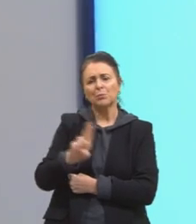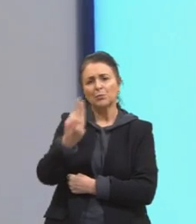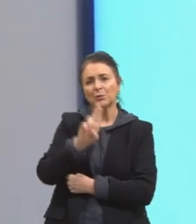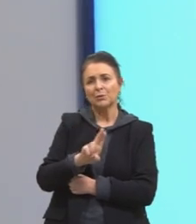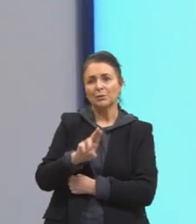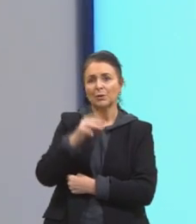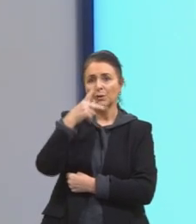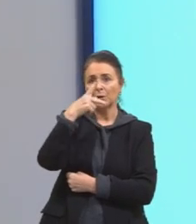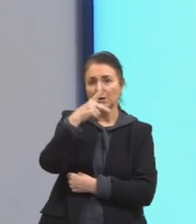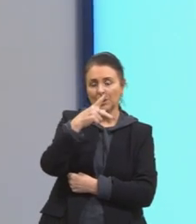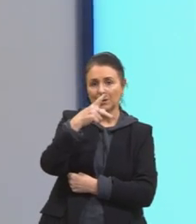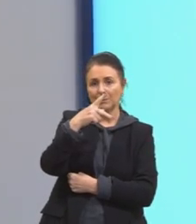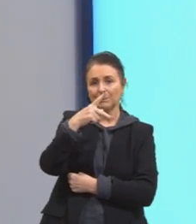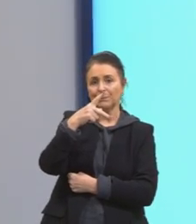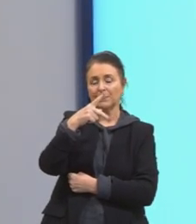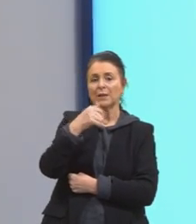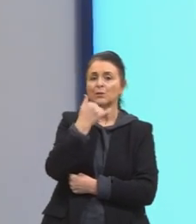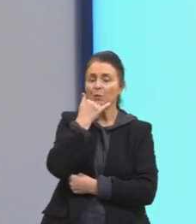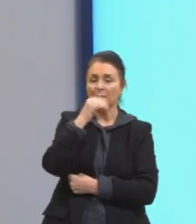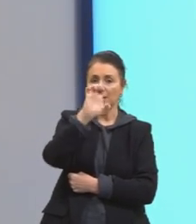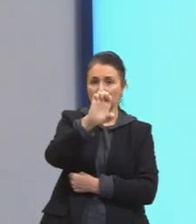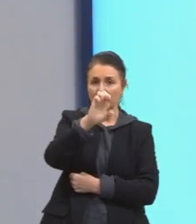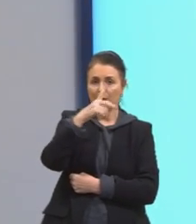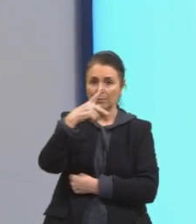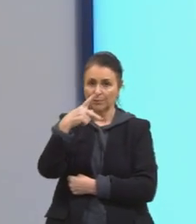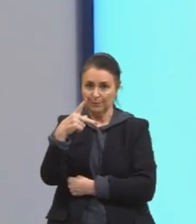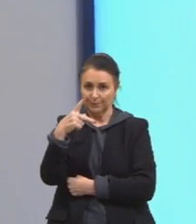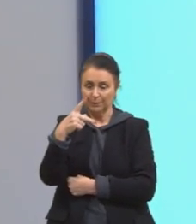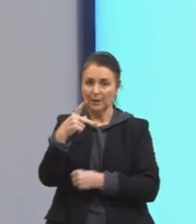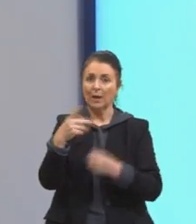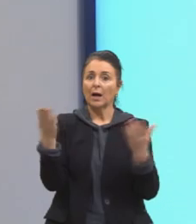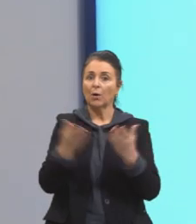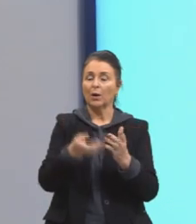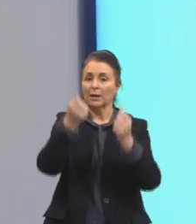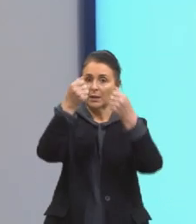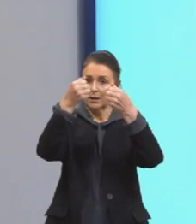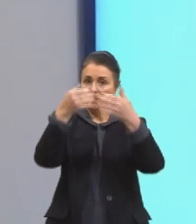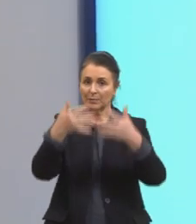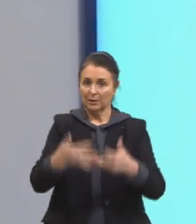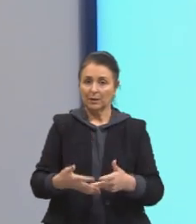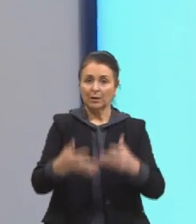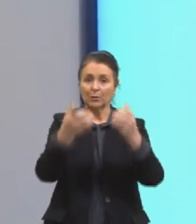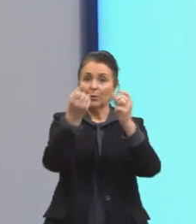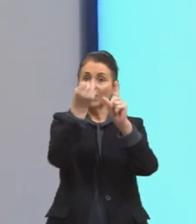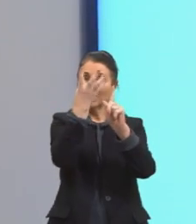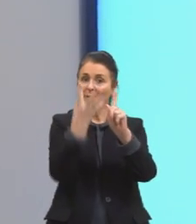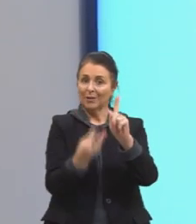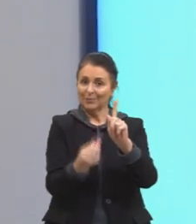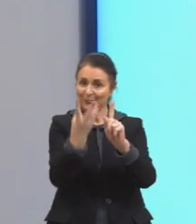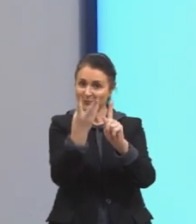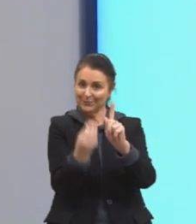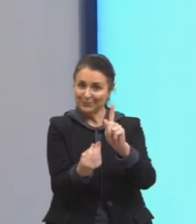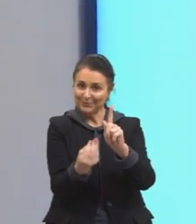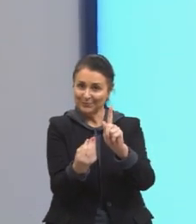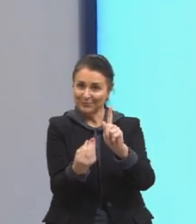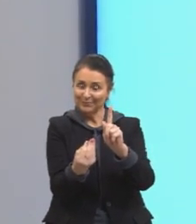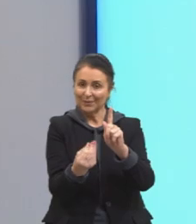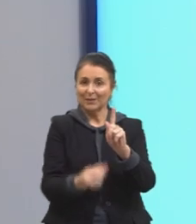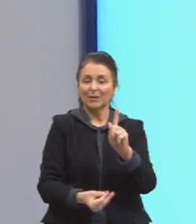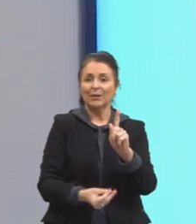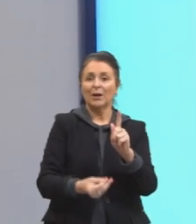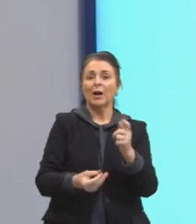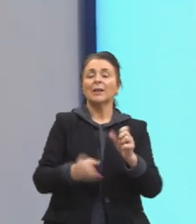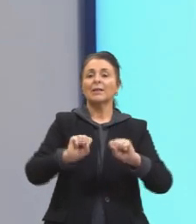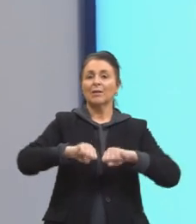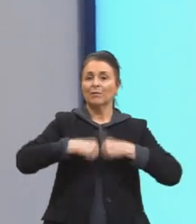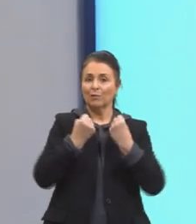e p&p né também mas como é que tá falando de gravitacional eu escolhi colocar PG aqui para ficar mais fácil né então força